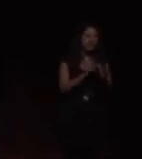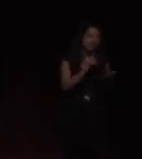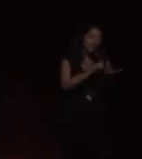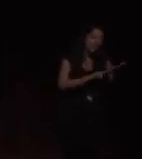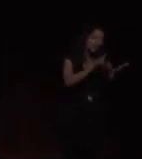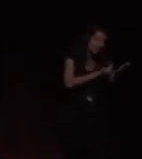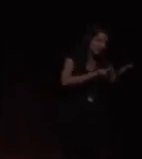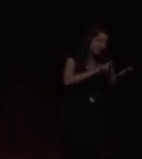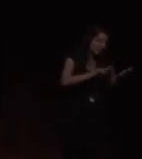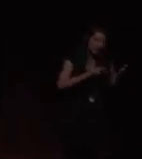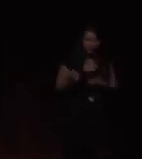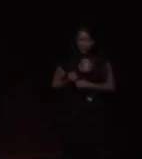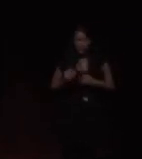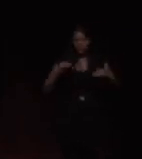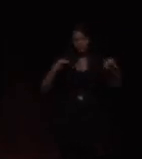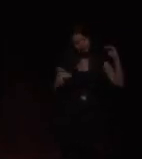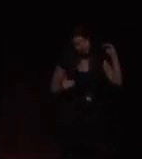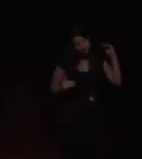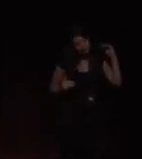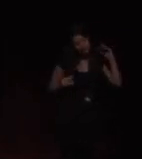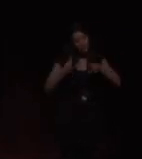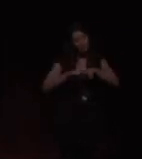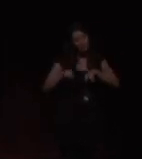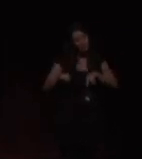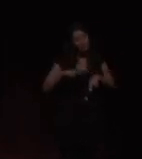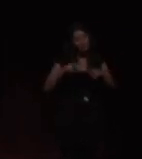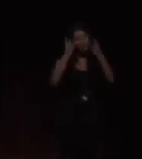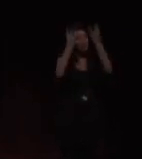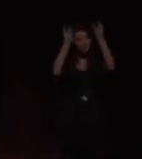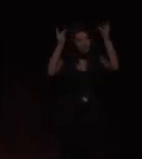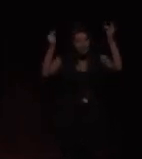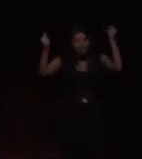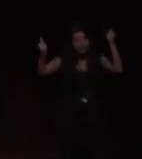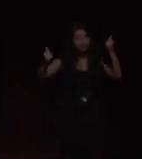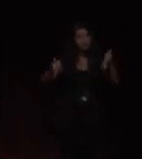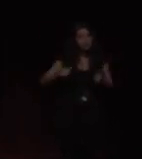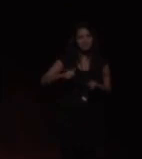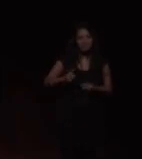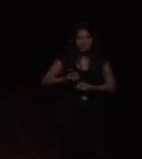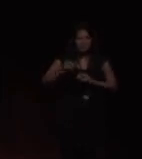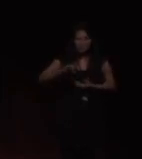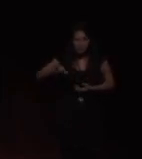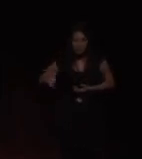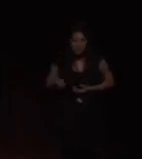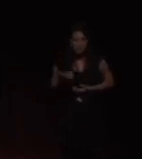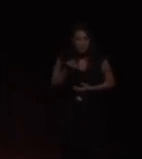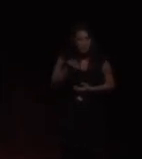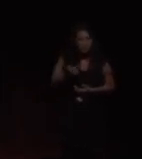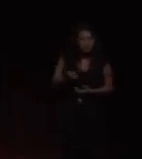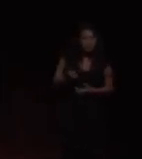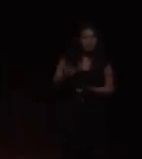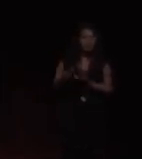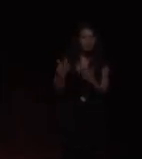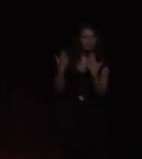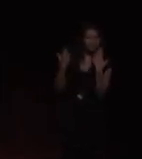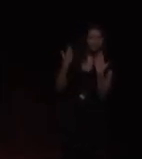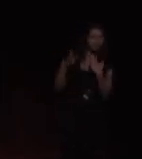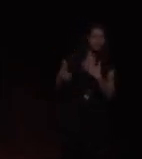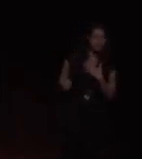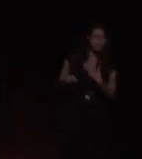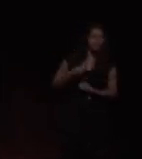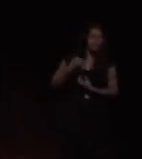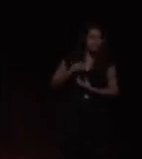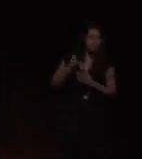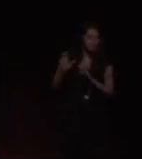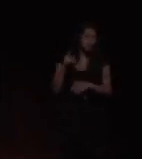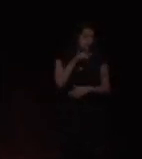seja muito abstrata, porque usamos pouco, porque temos medo, da poesia, mas para os